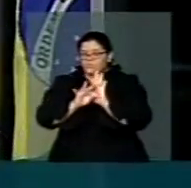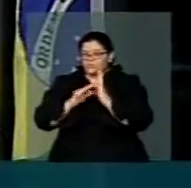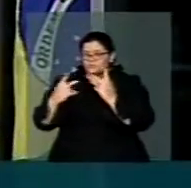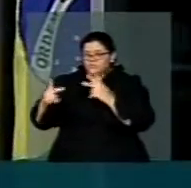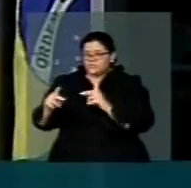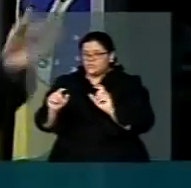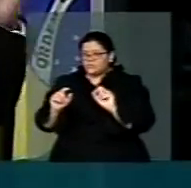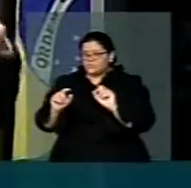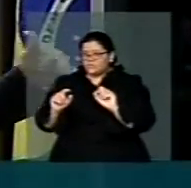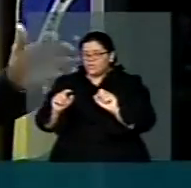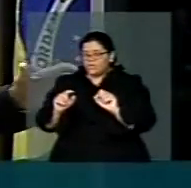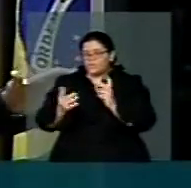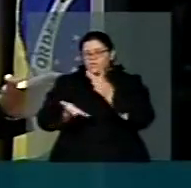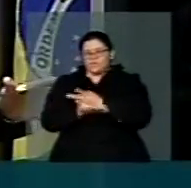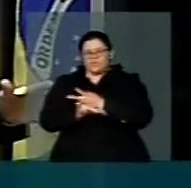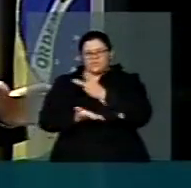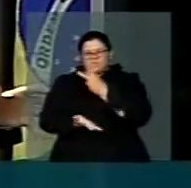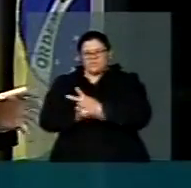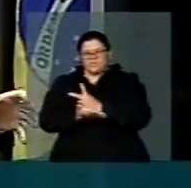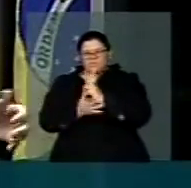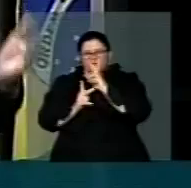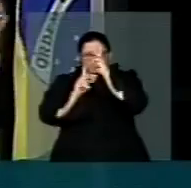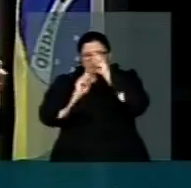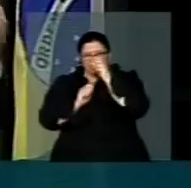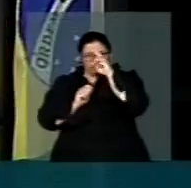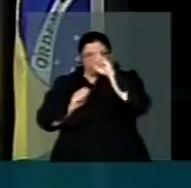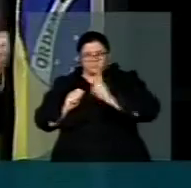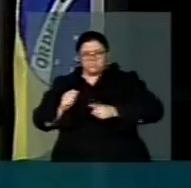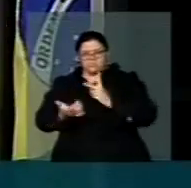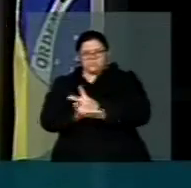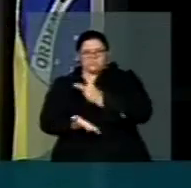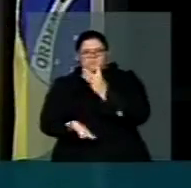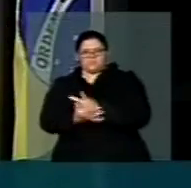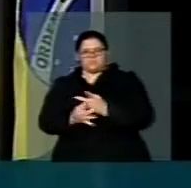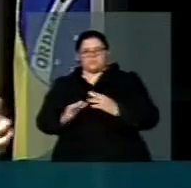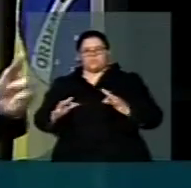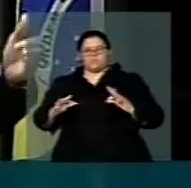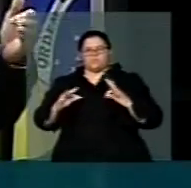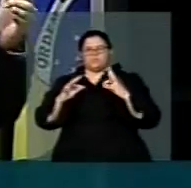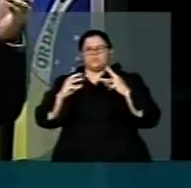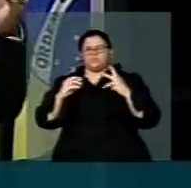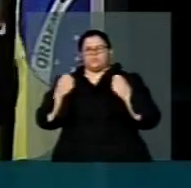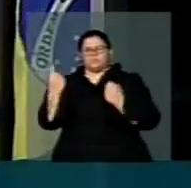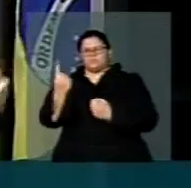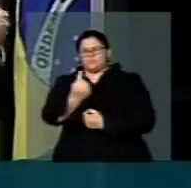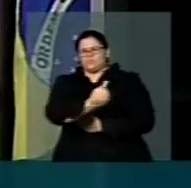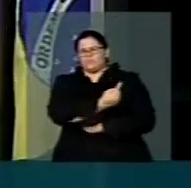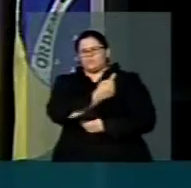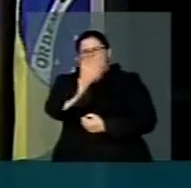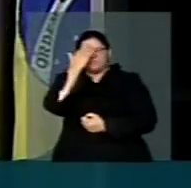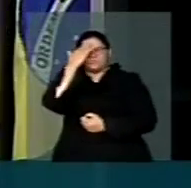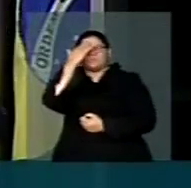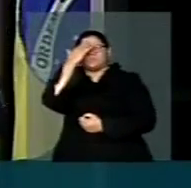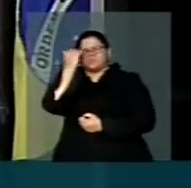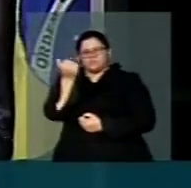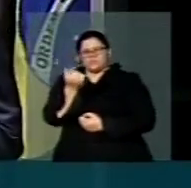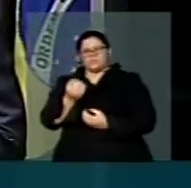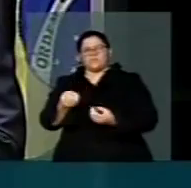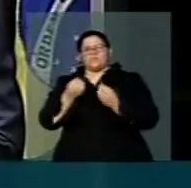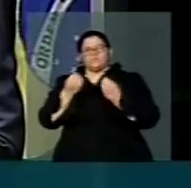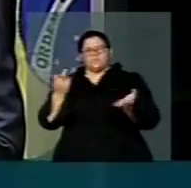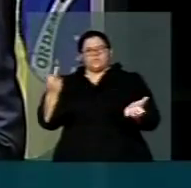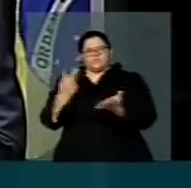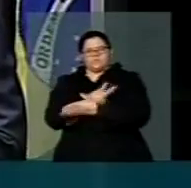um: a manutenção do poder, que todos nós sabemos da forma com que se deu num